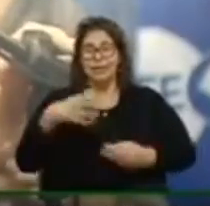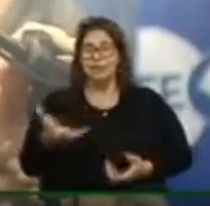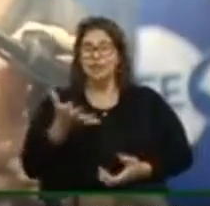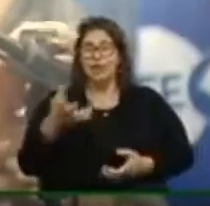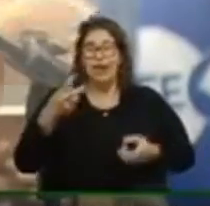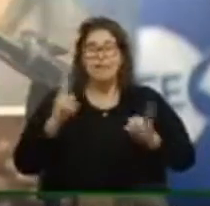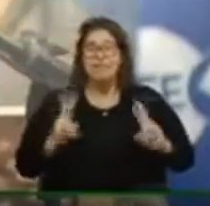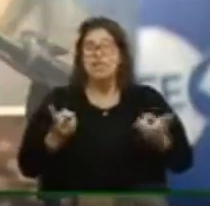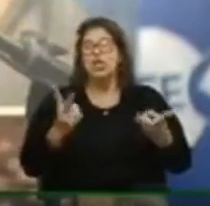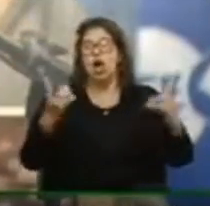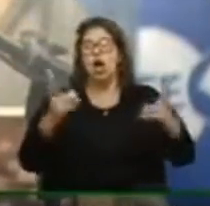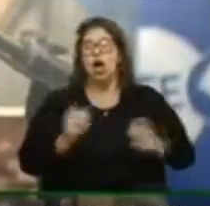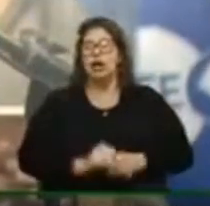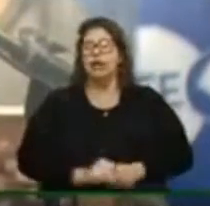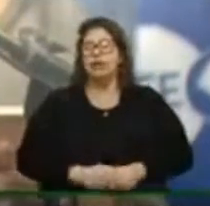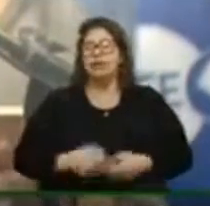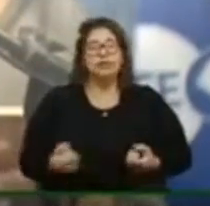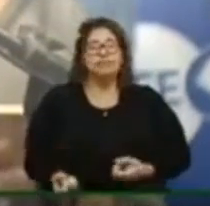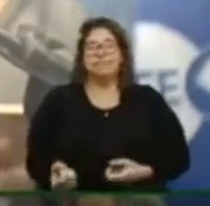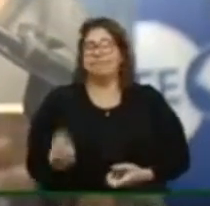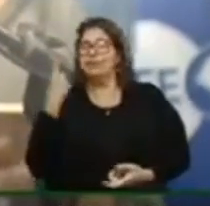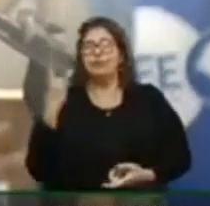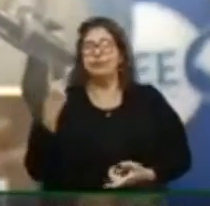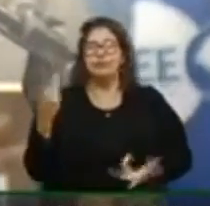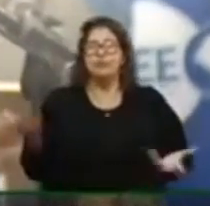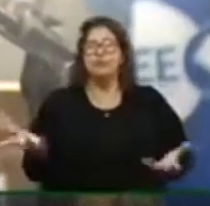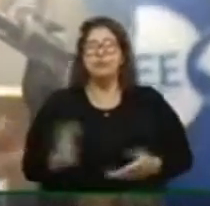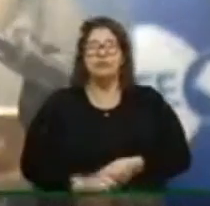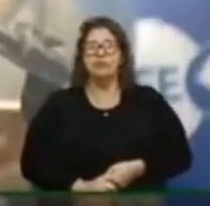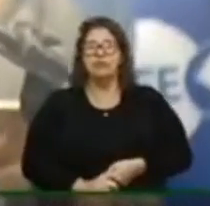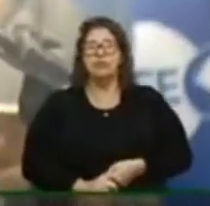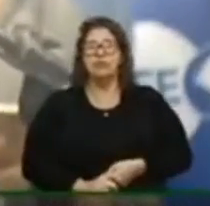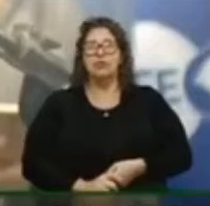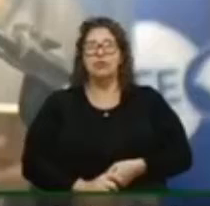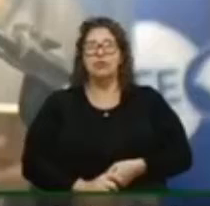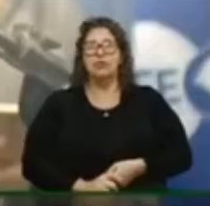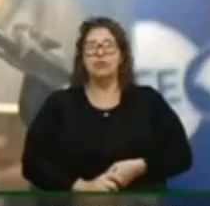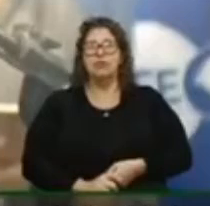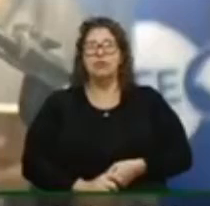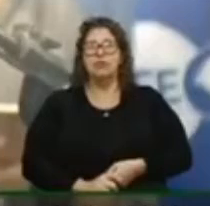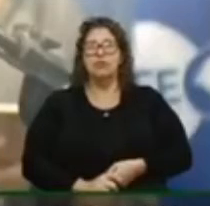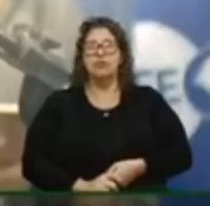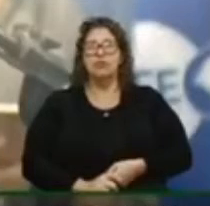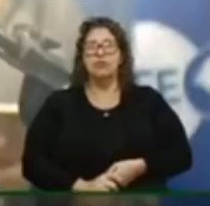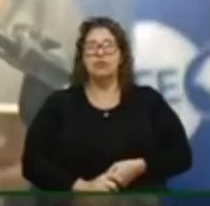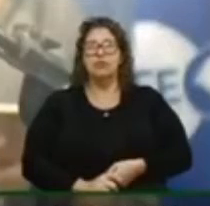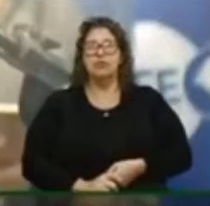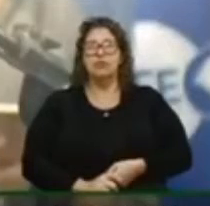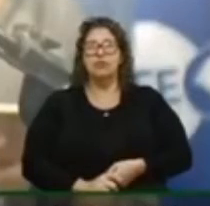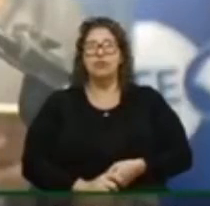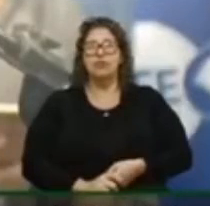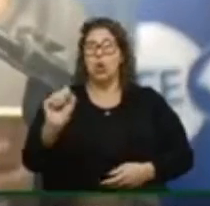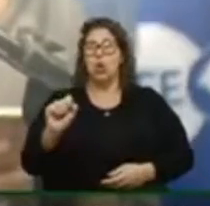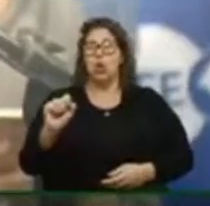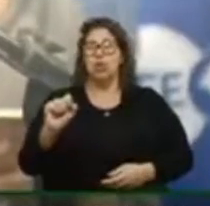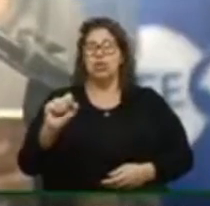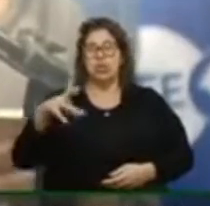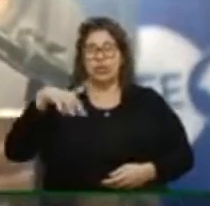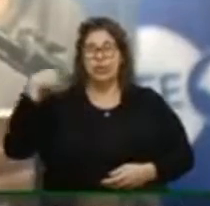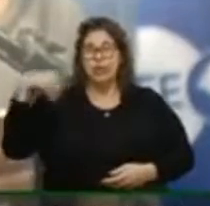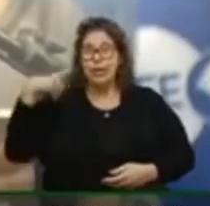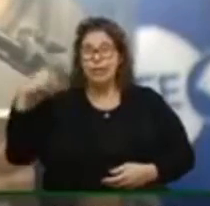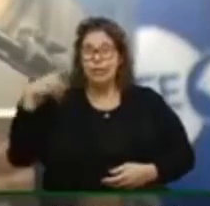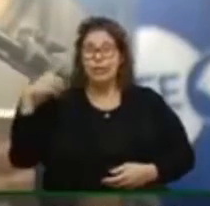porque achamos um absurdo que o governo do estado separe 55 milhões que os deputados coloquem